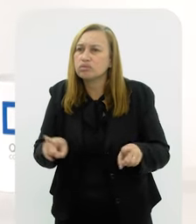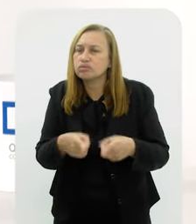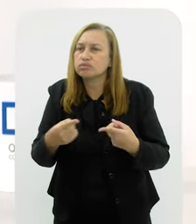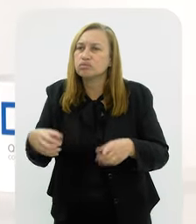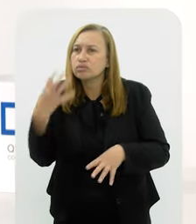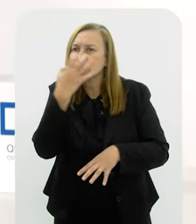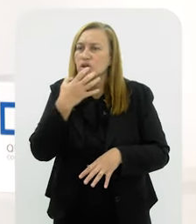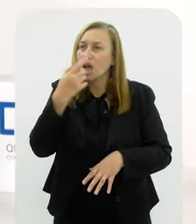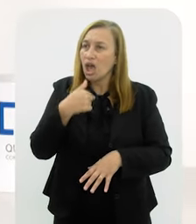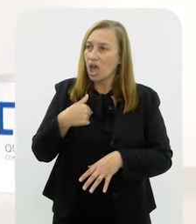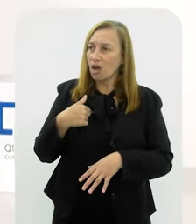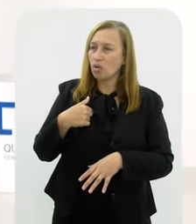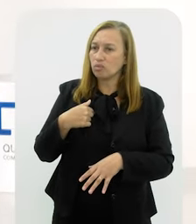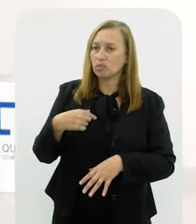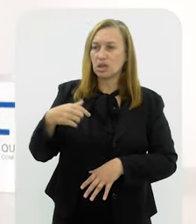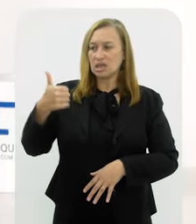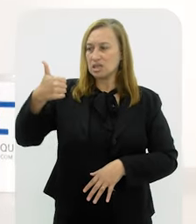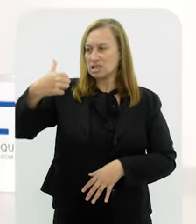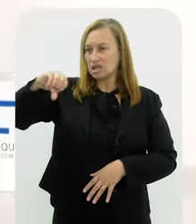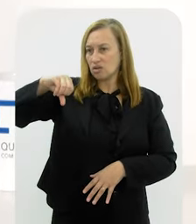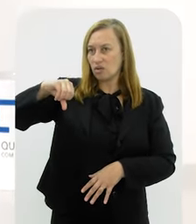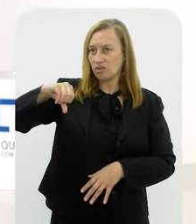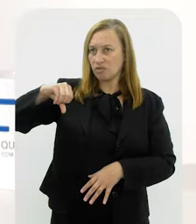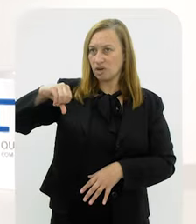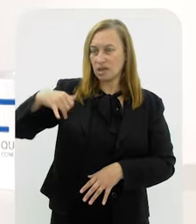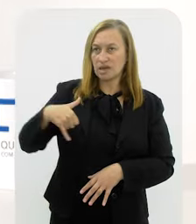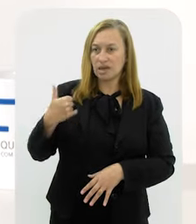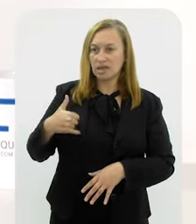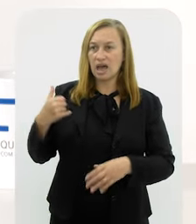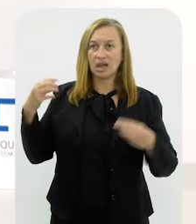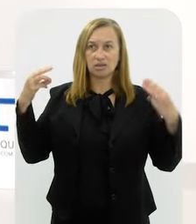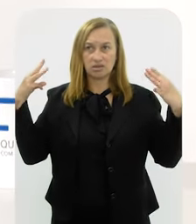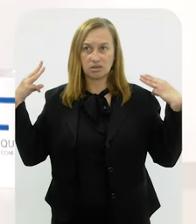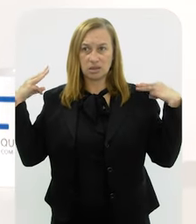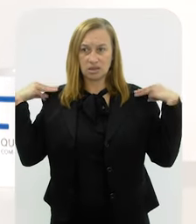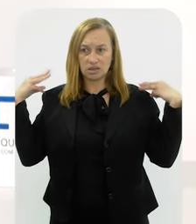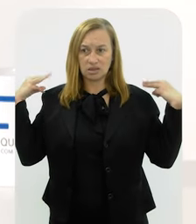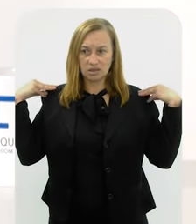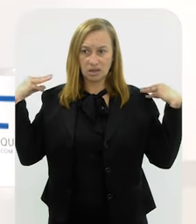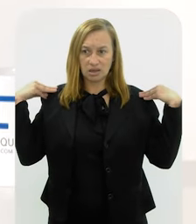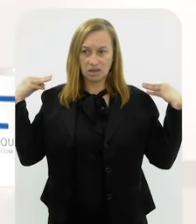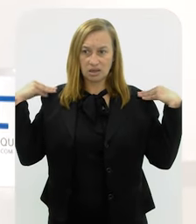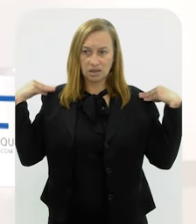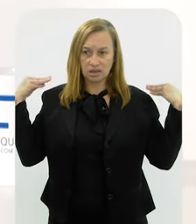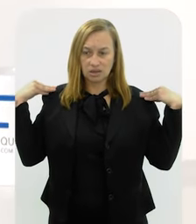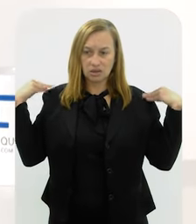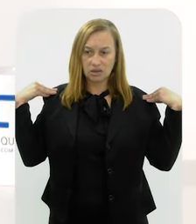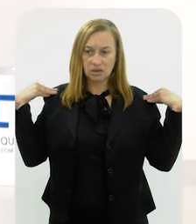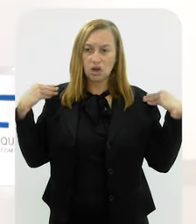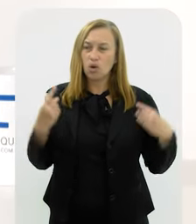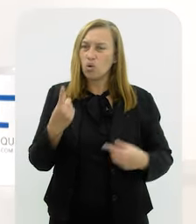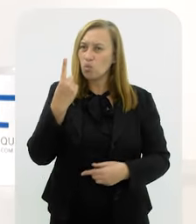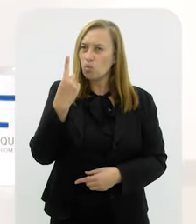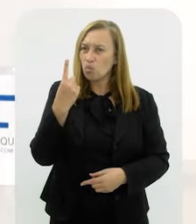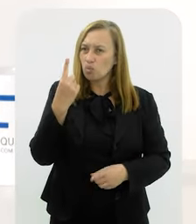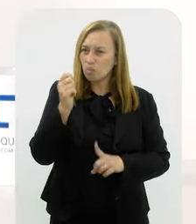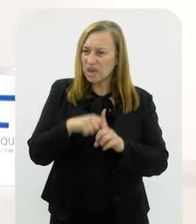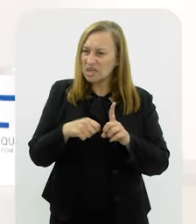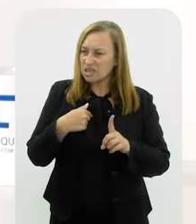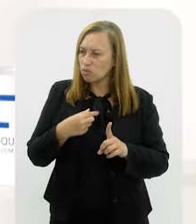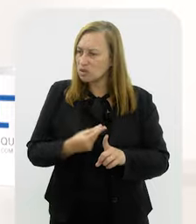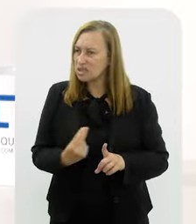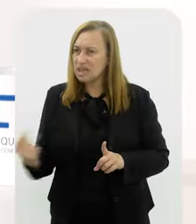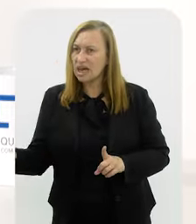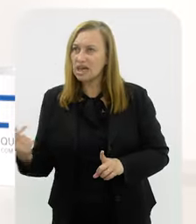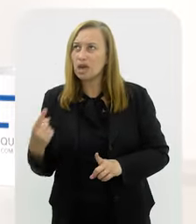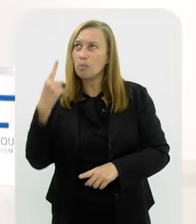eu fiz 19 anos, eu servi o Exército, no Colégio Militar. E com um mês que eu já tinha dado baixa,